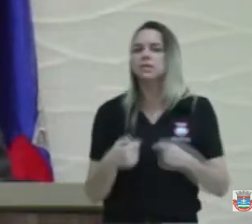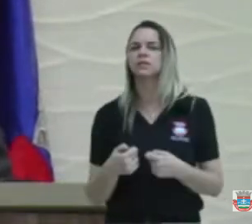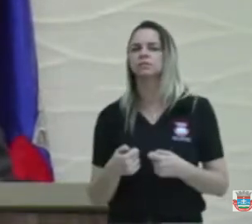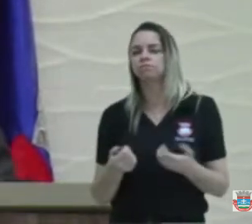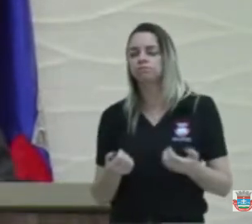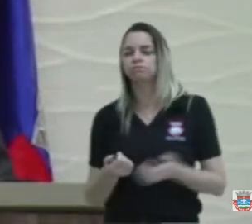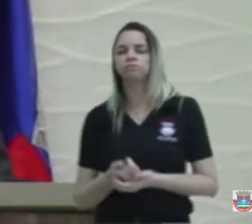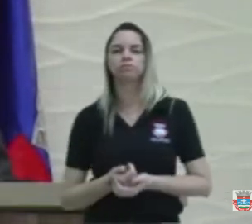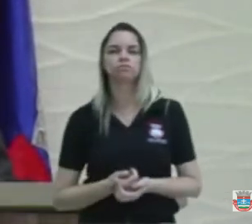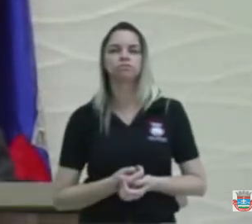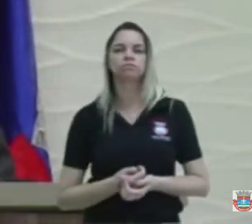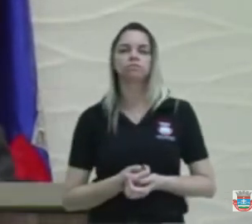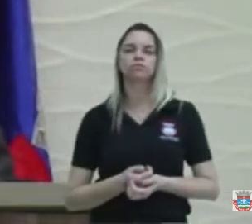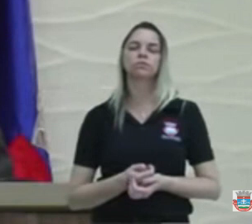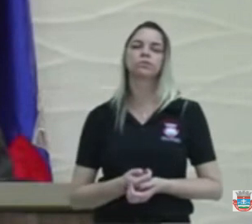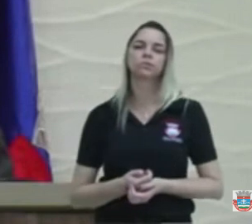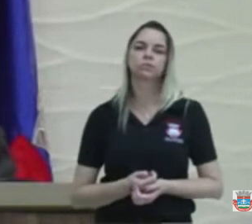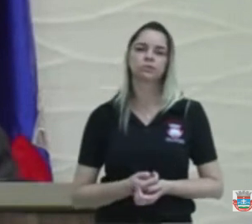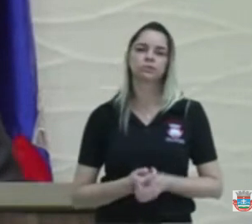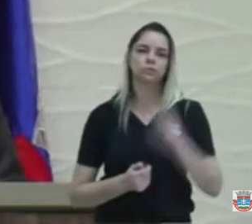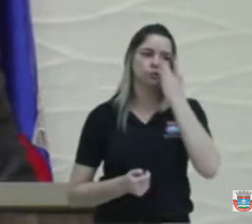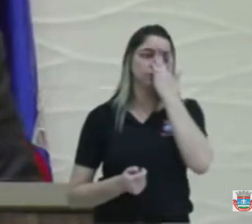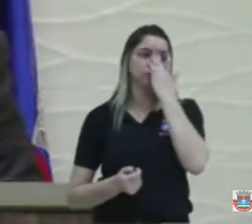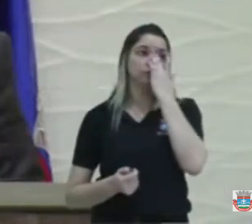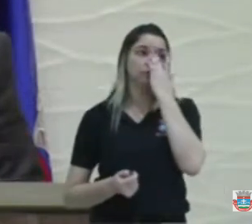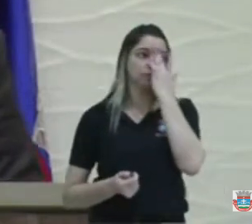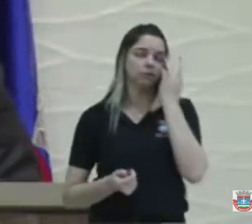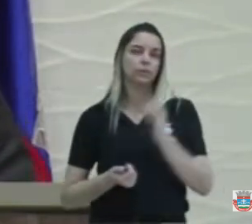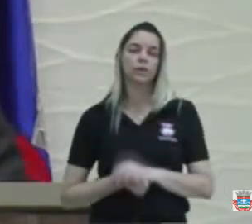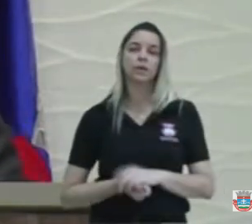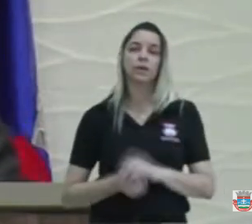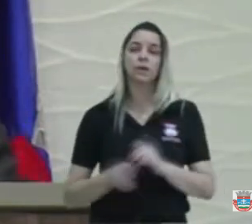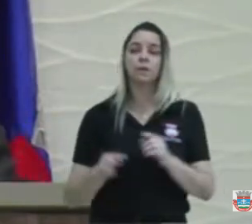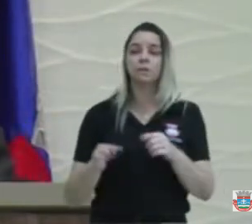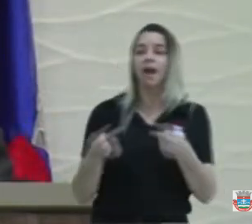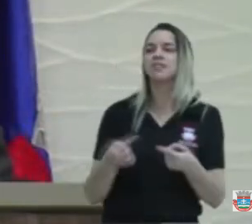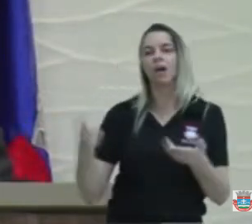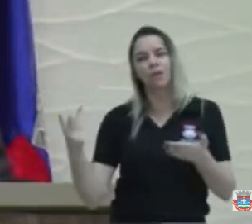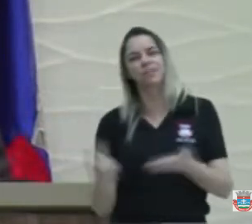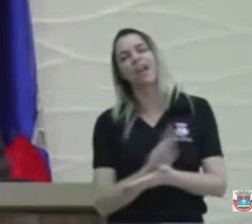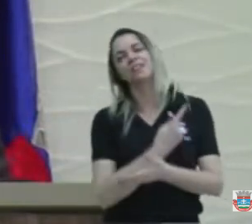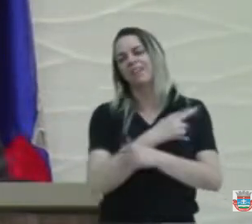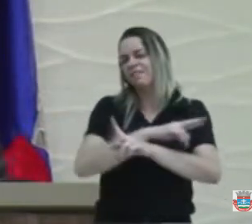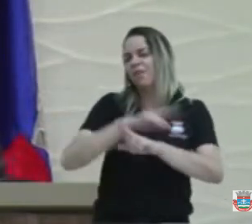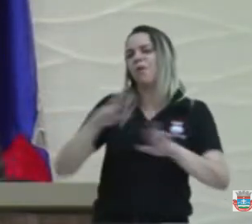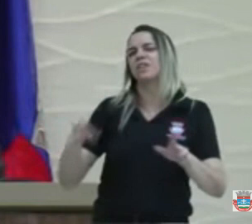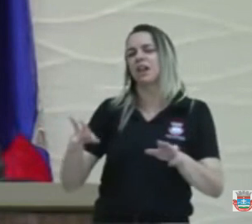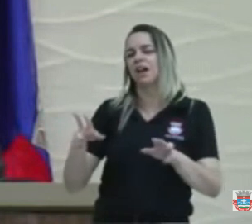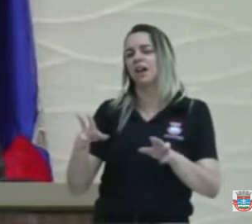na Câmara, sem problema nenhum. Mas em outras situações, a macaca estava descendo aqui. E a gente vem